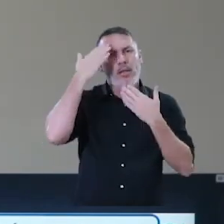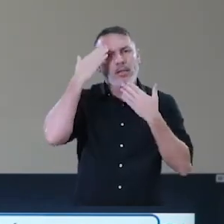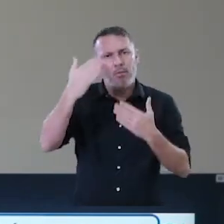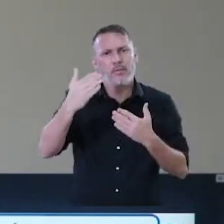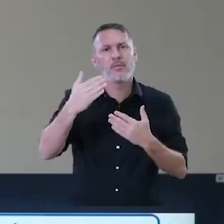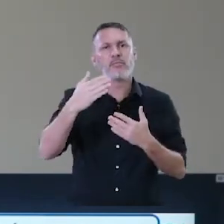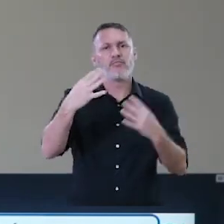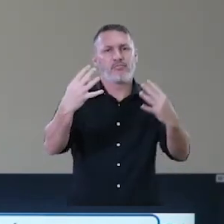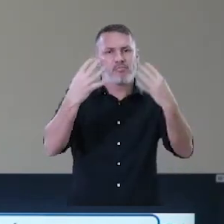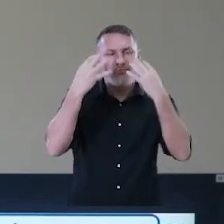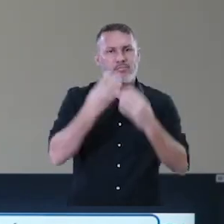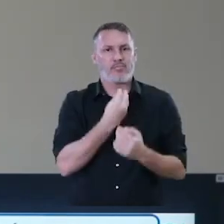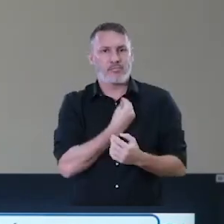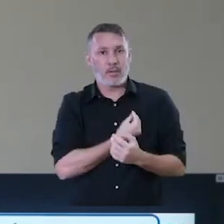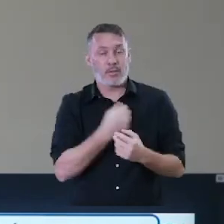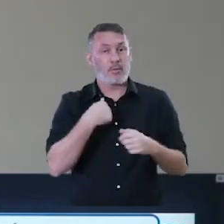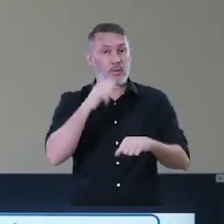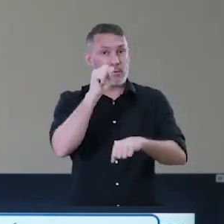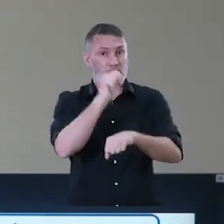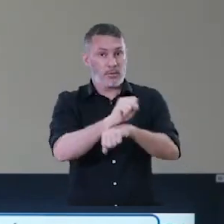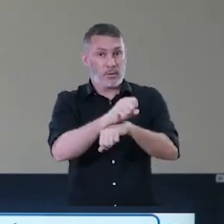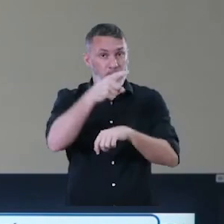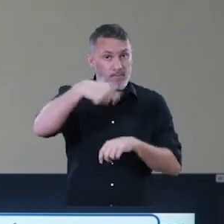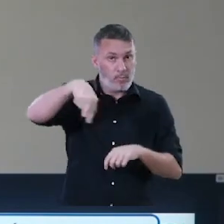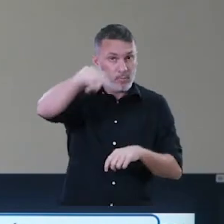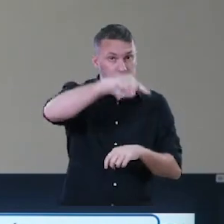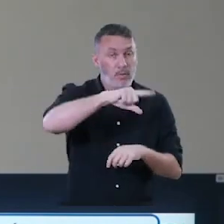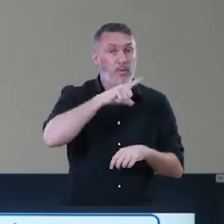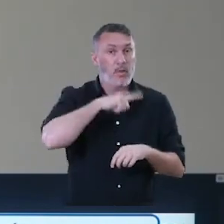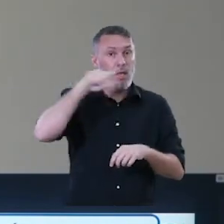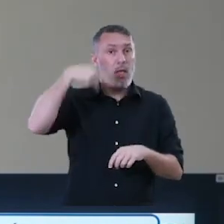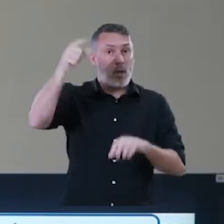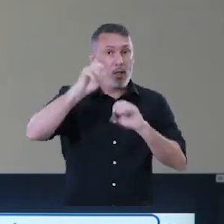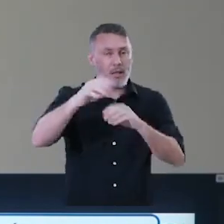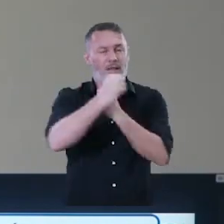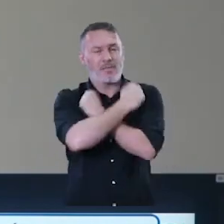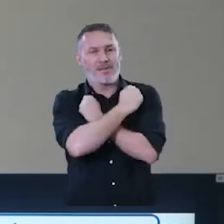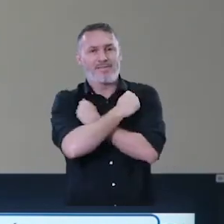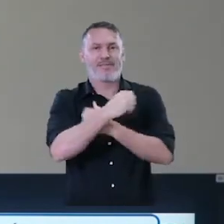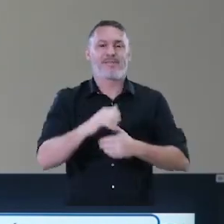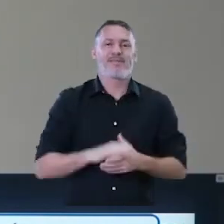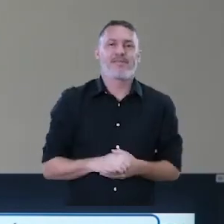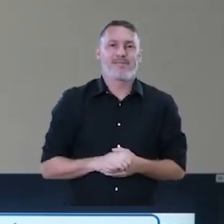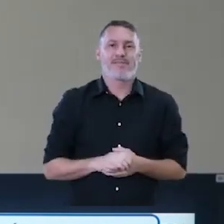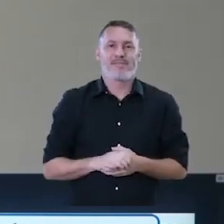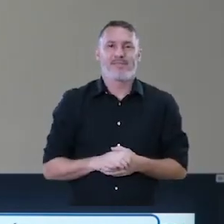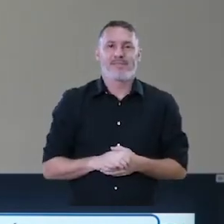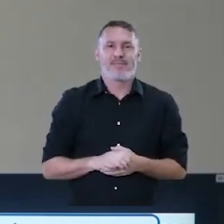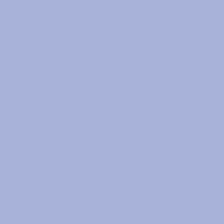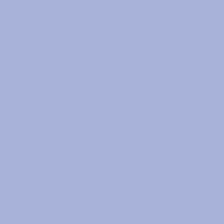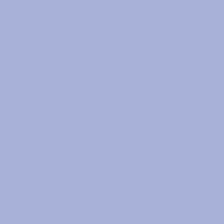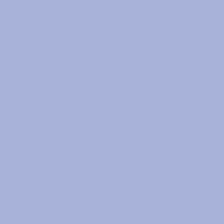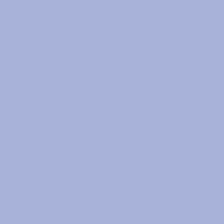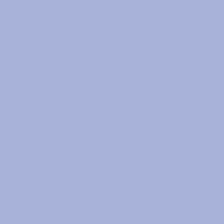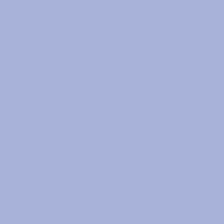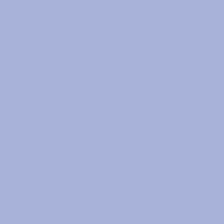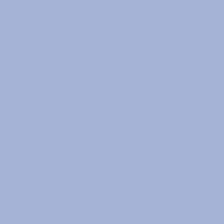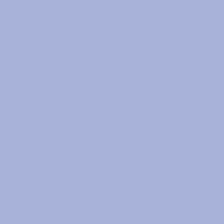nossa aula. Agradeço imensamente a participação de vocês e espero cada um de vocês na próxima aula. Abraços!